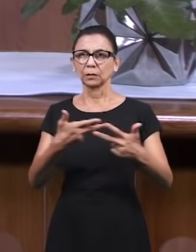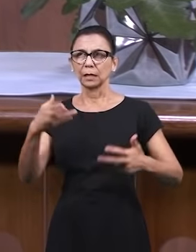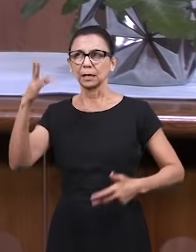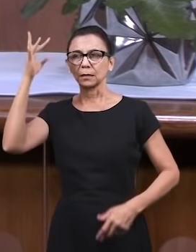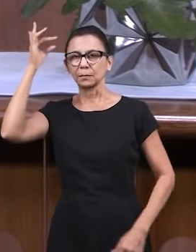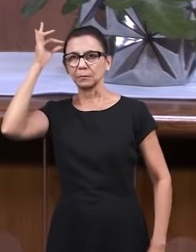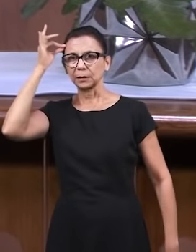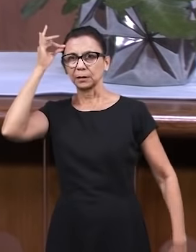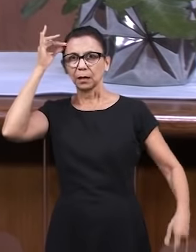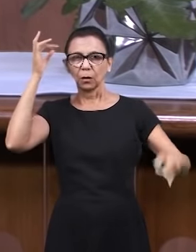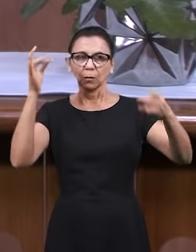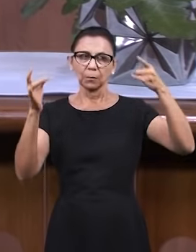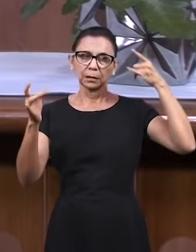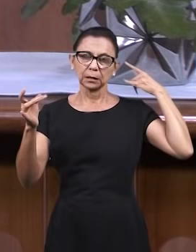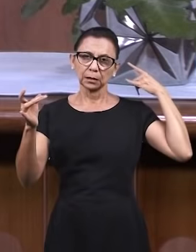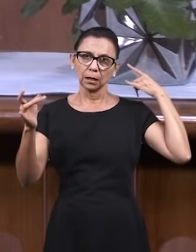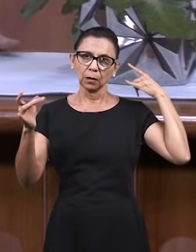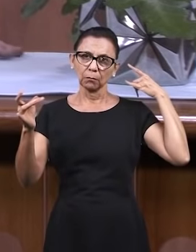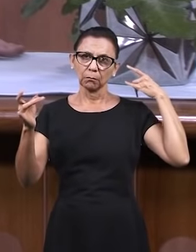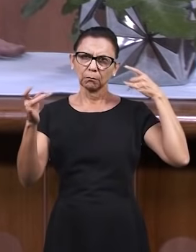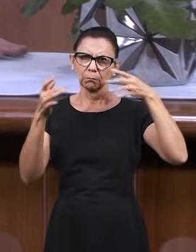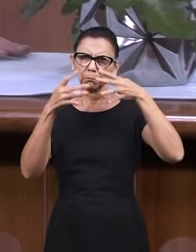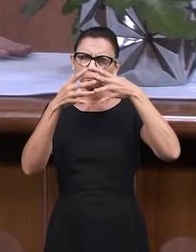espiritual com o material.